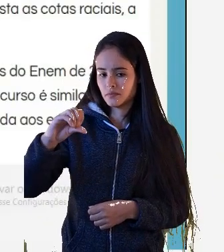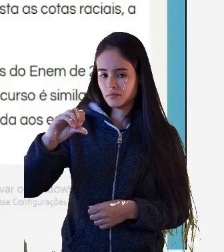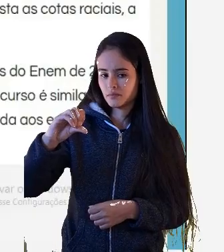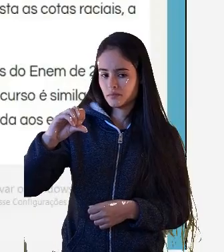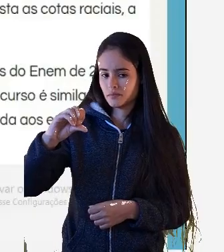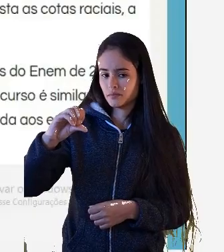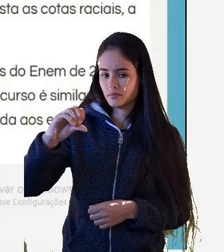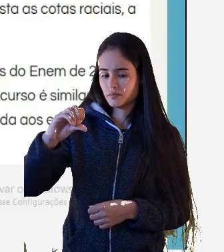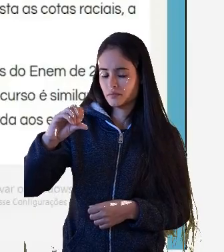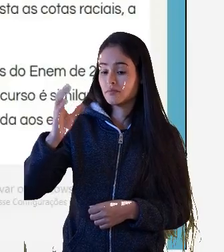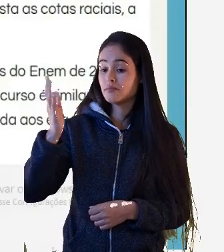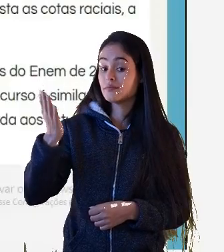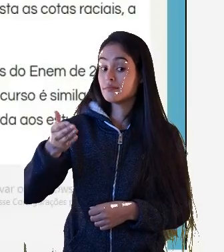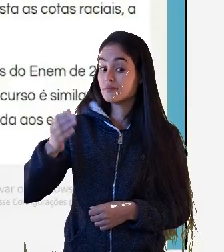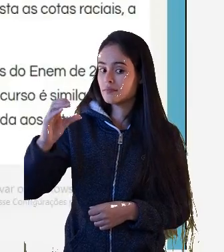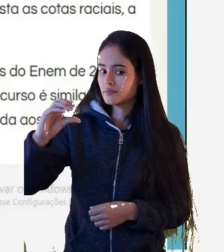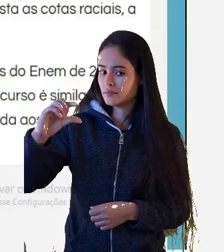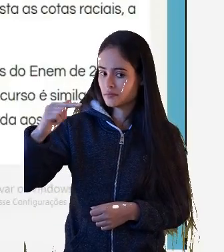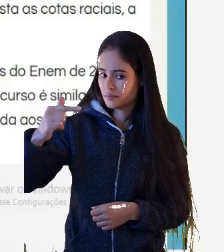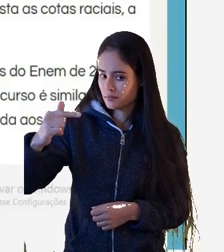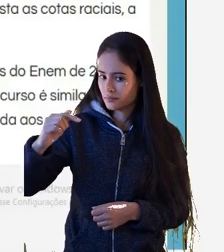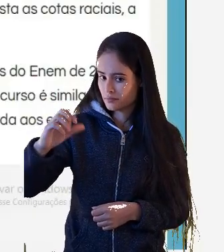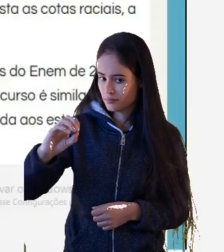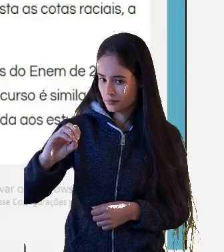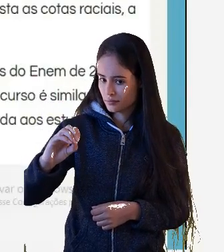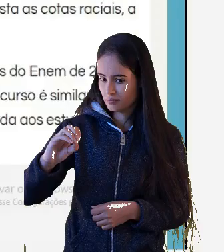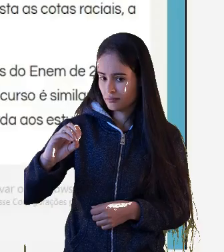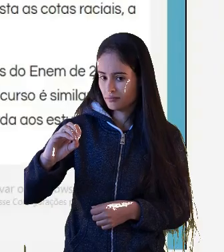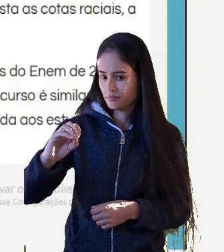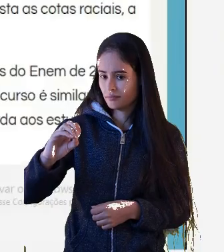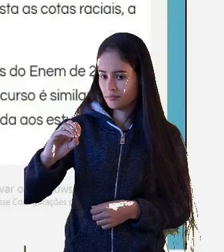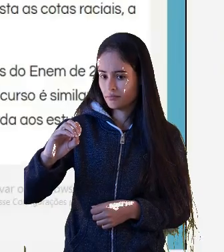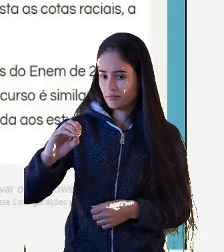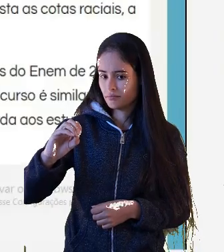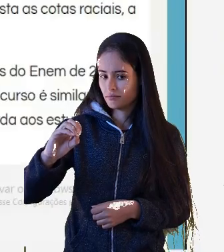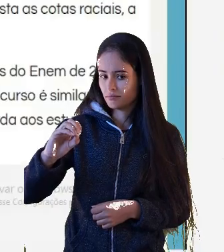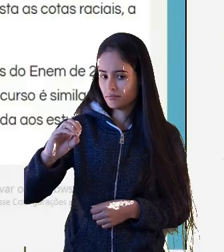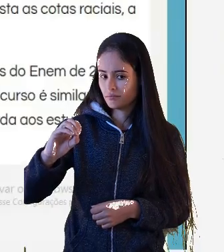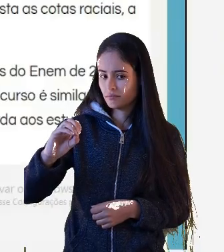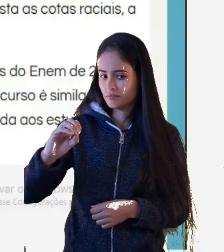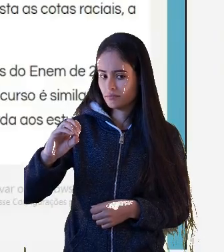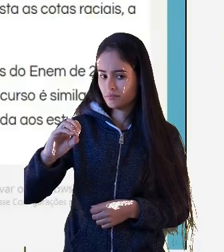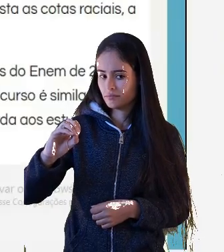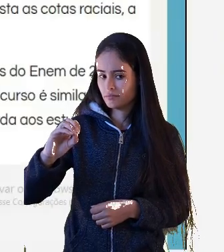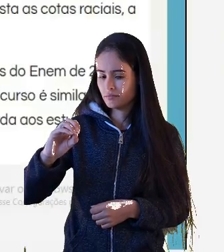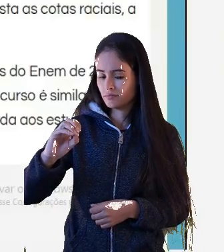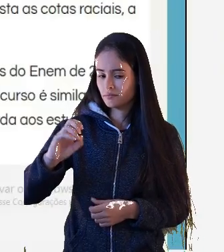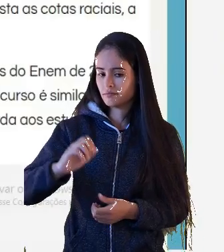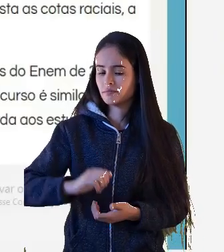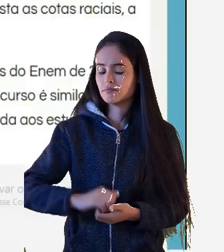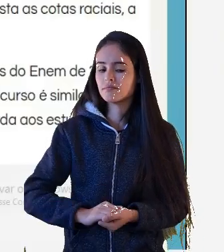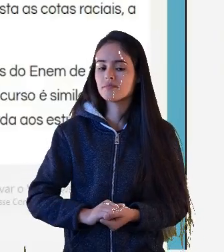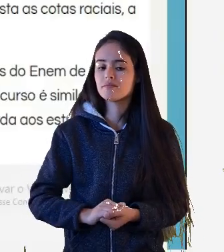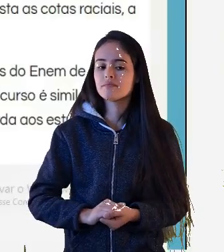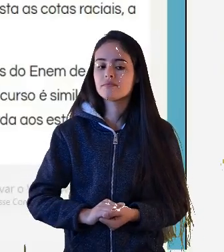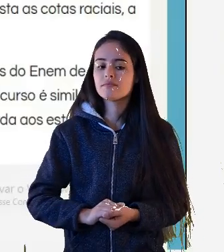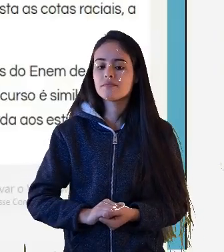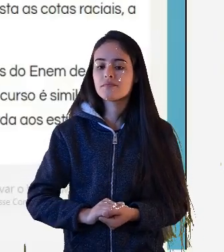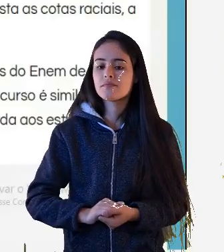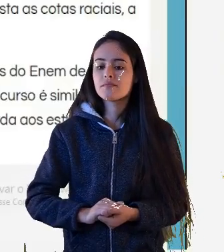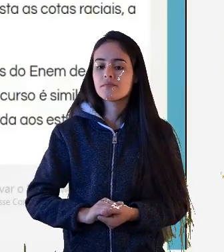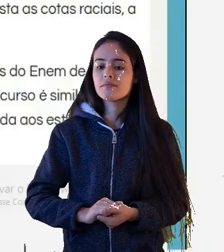no final do curso superior, aplicada aos estudantes recém-formados, é próxima ou superior pelos cotistas.